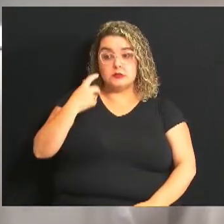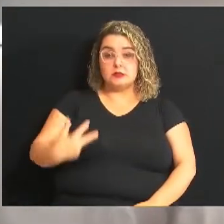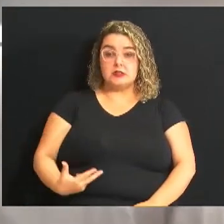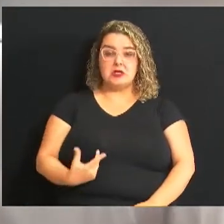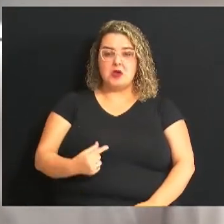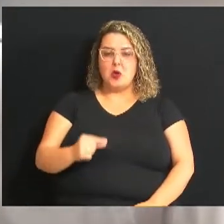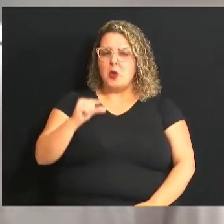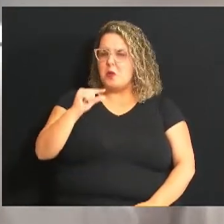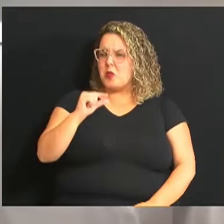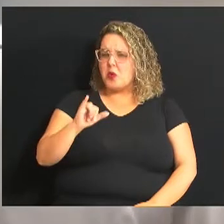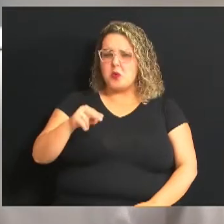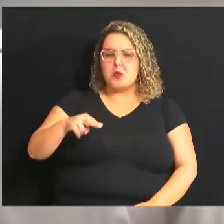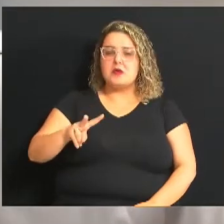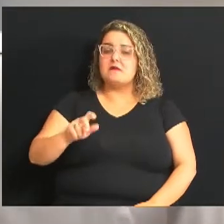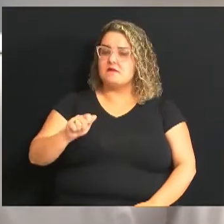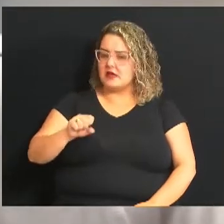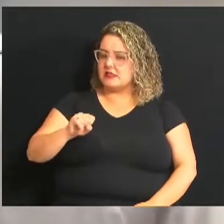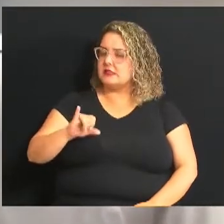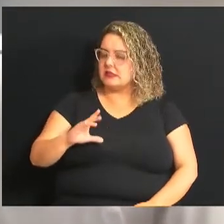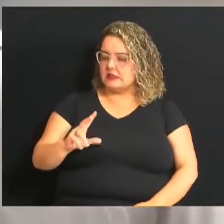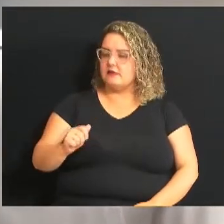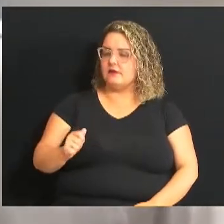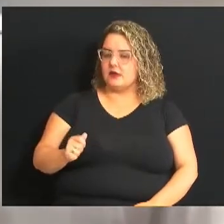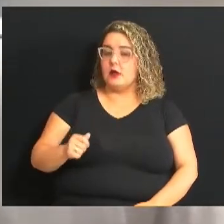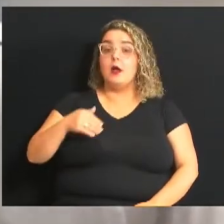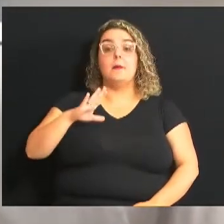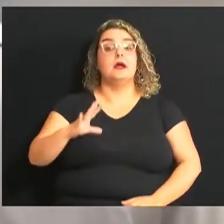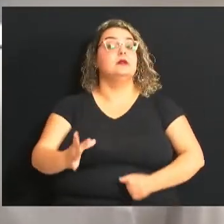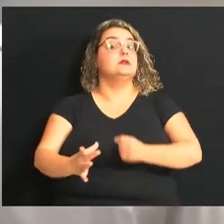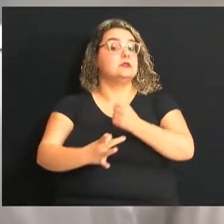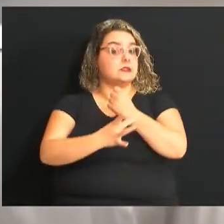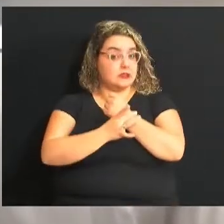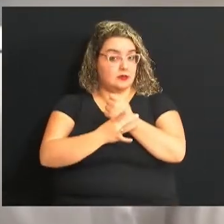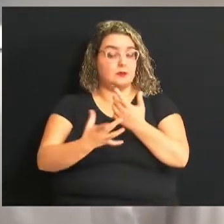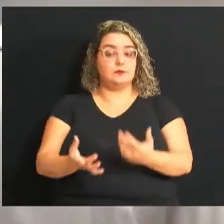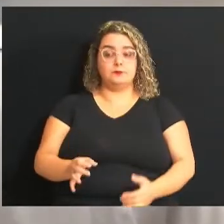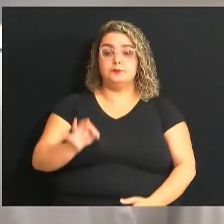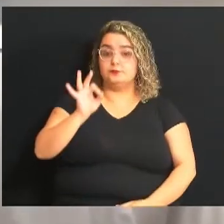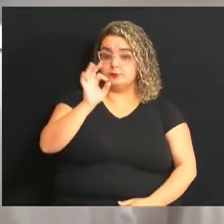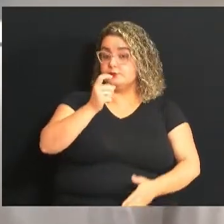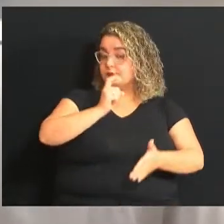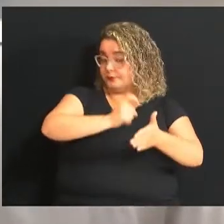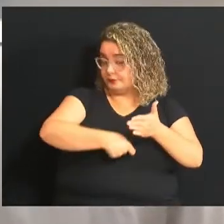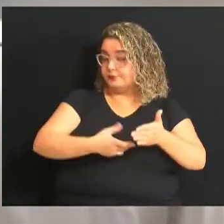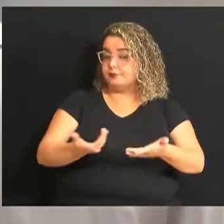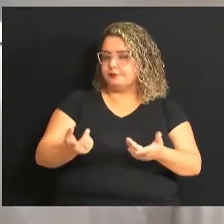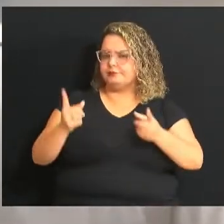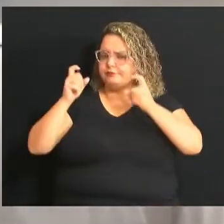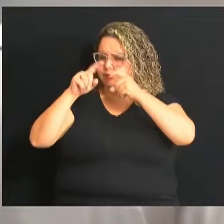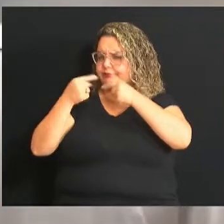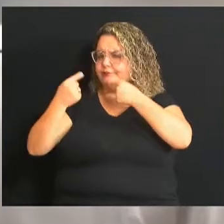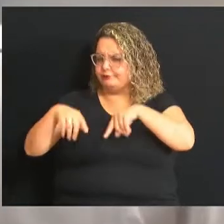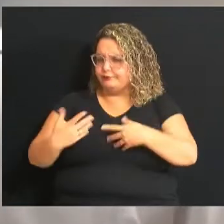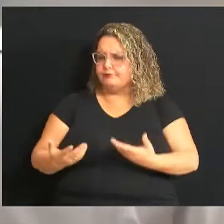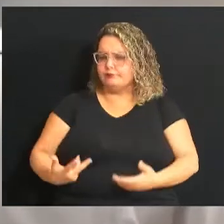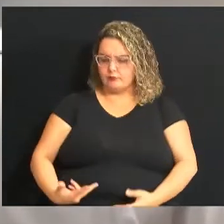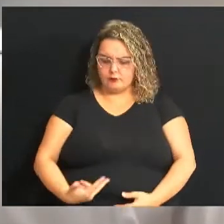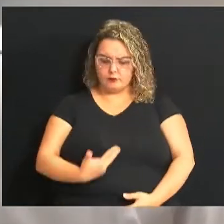a cirurgia se torna muito mais segura. Tanto é que a taxa de complicação de uma cirurgia bariátrica hoje,